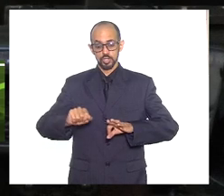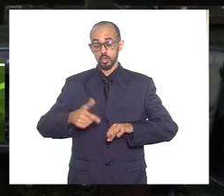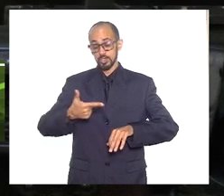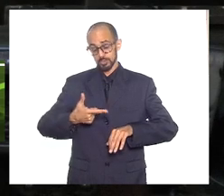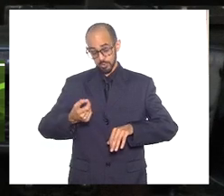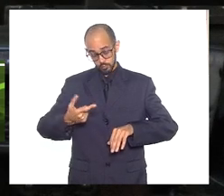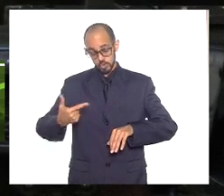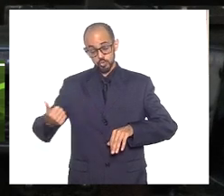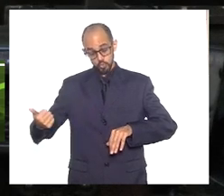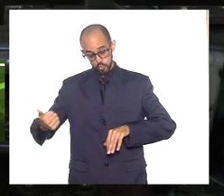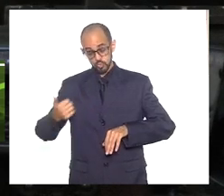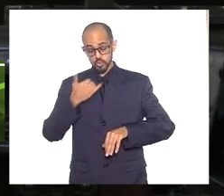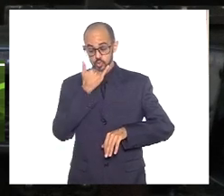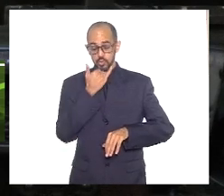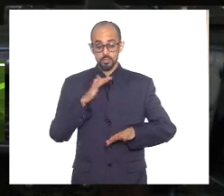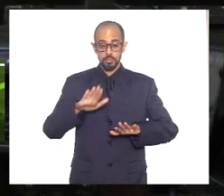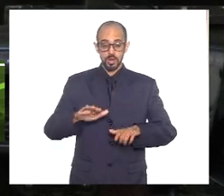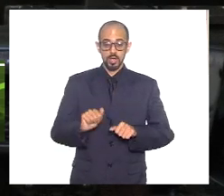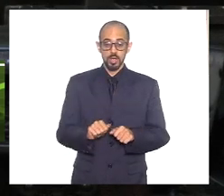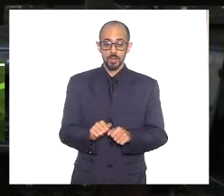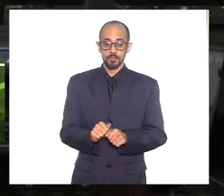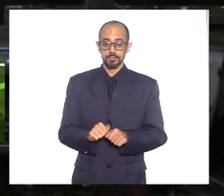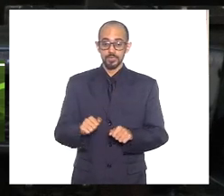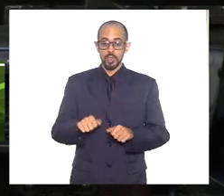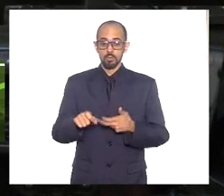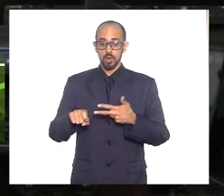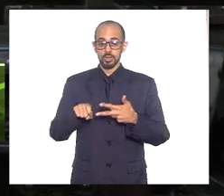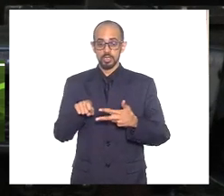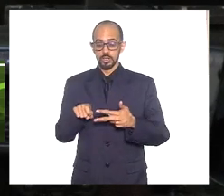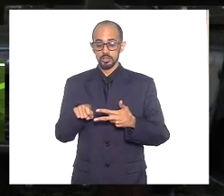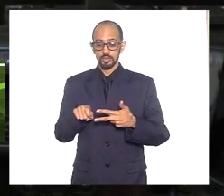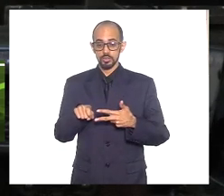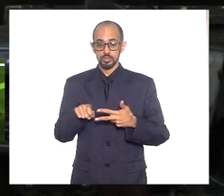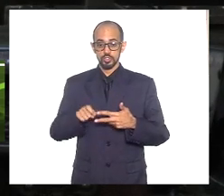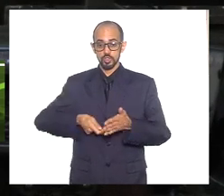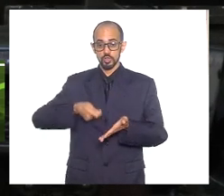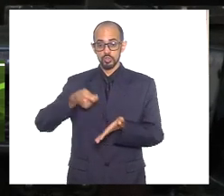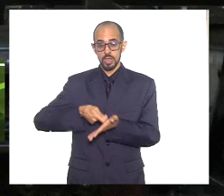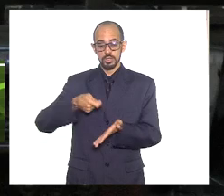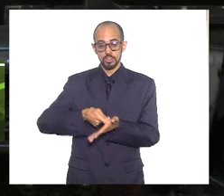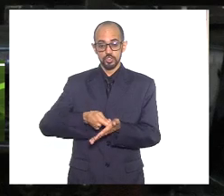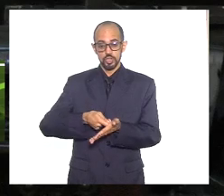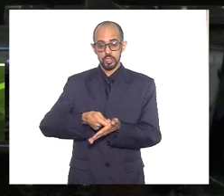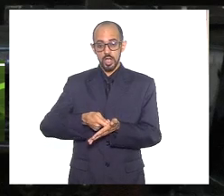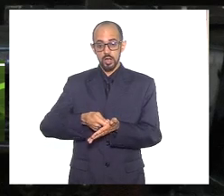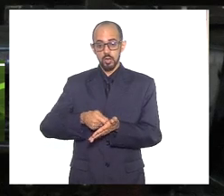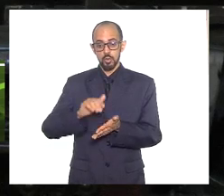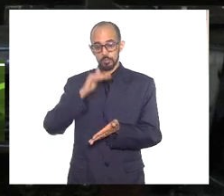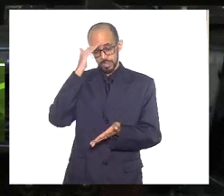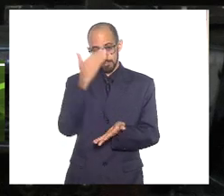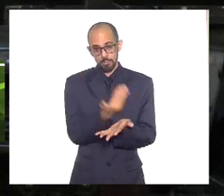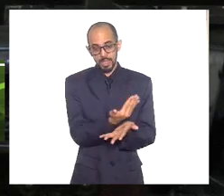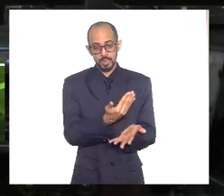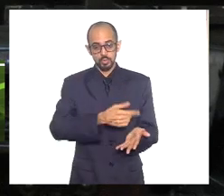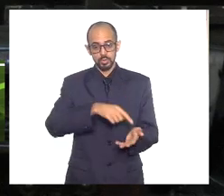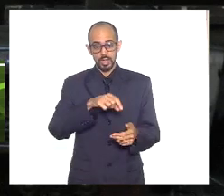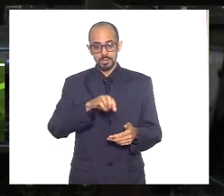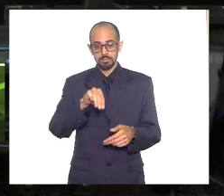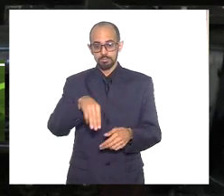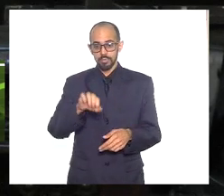2021. Demonstração de avaliação do Poder Executivo ao cumprimento das metas fiscais do primeiro quadrimestre de